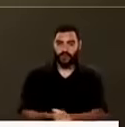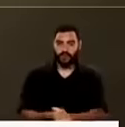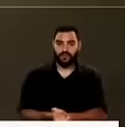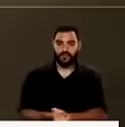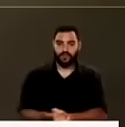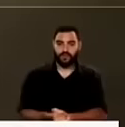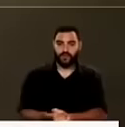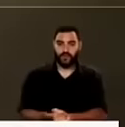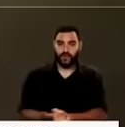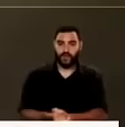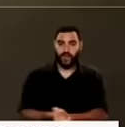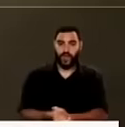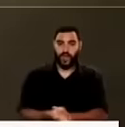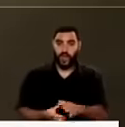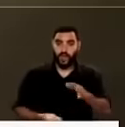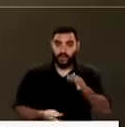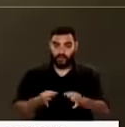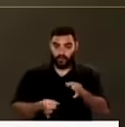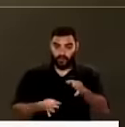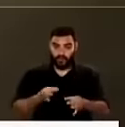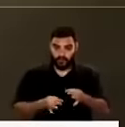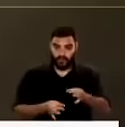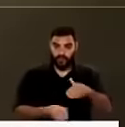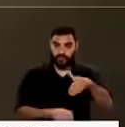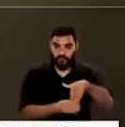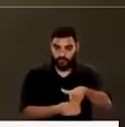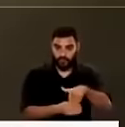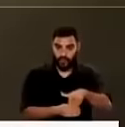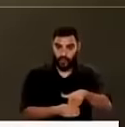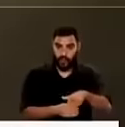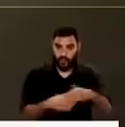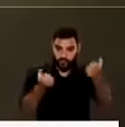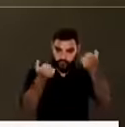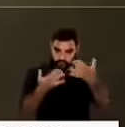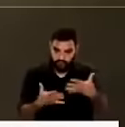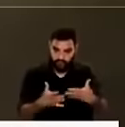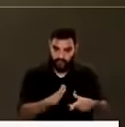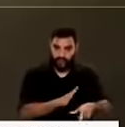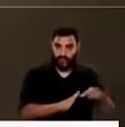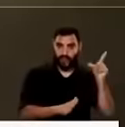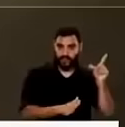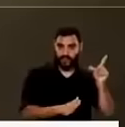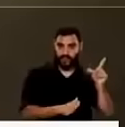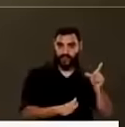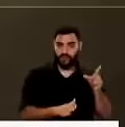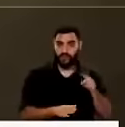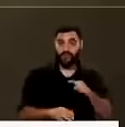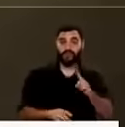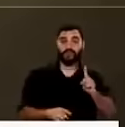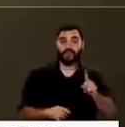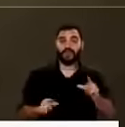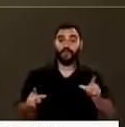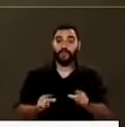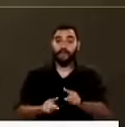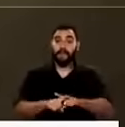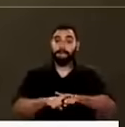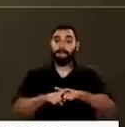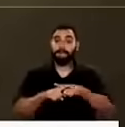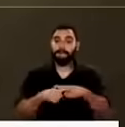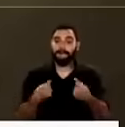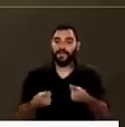da Justiça Eleitoral, como afirmei anteriormente, será mínima, porém será